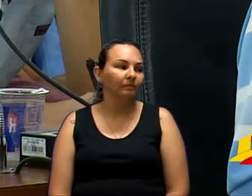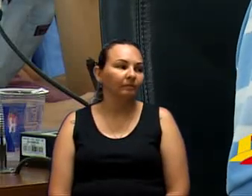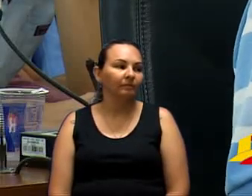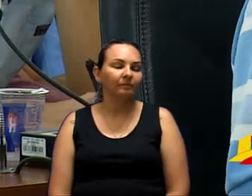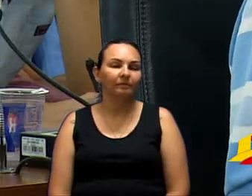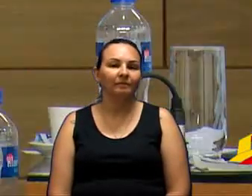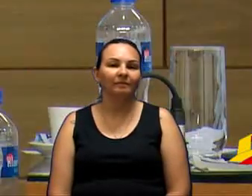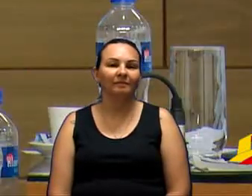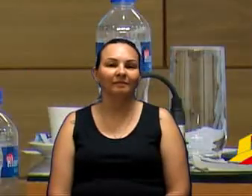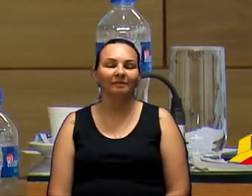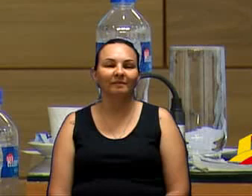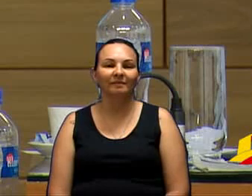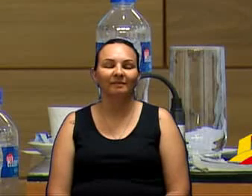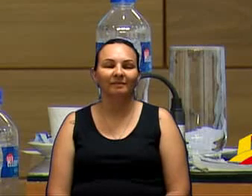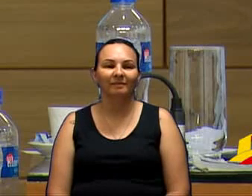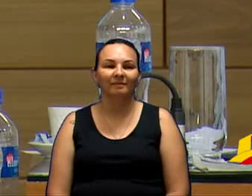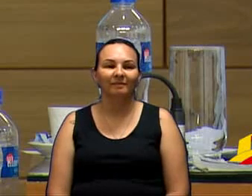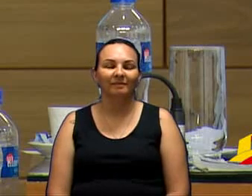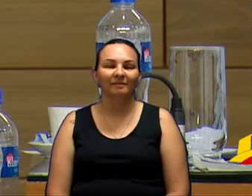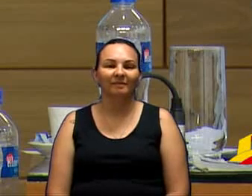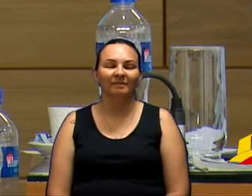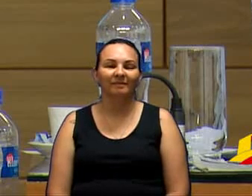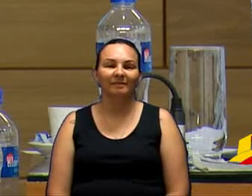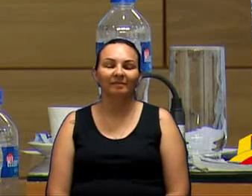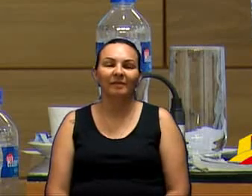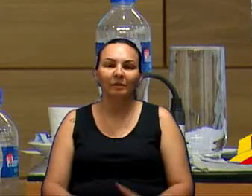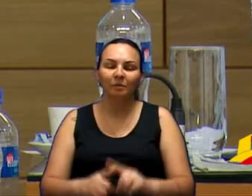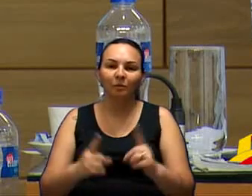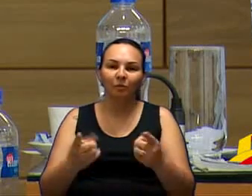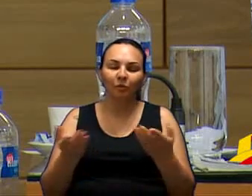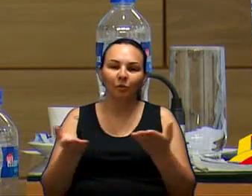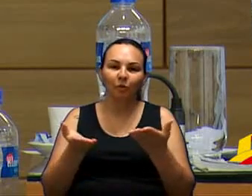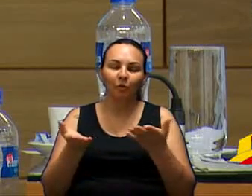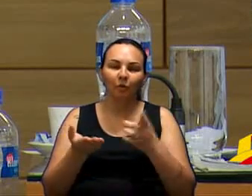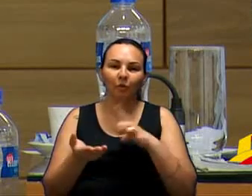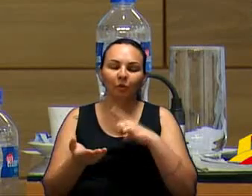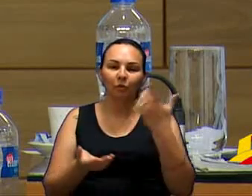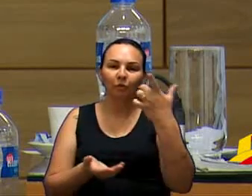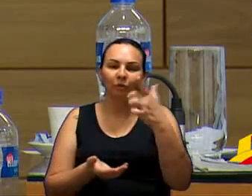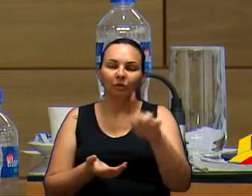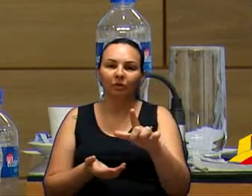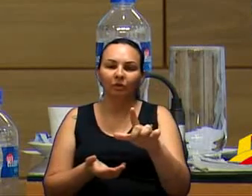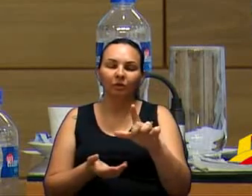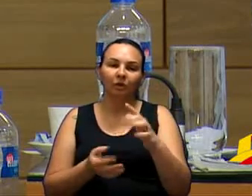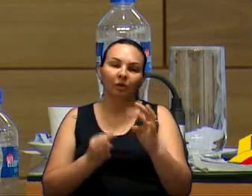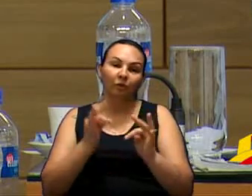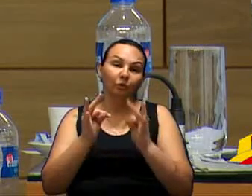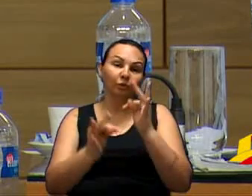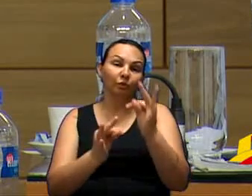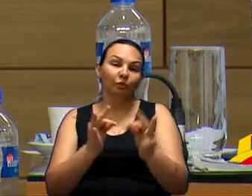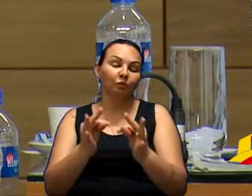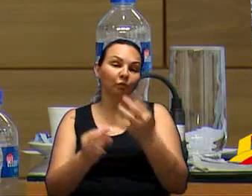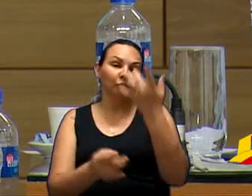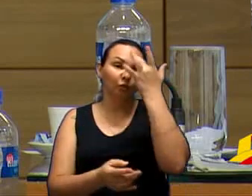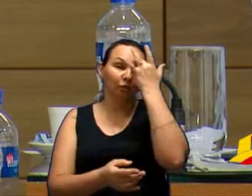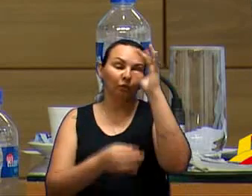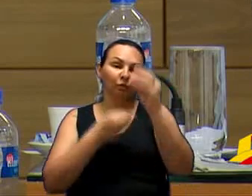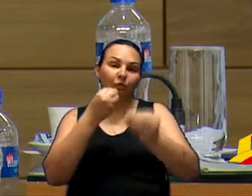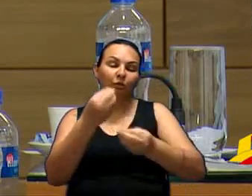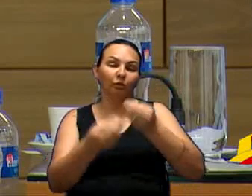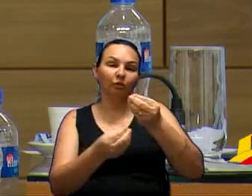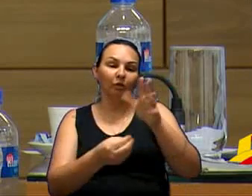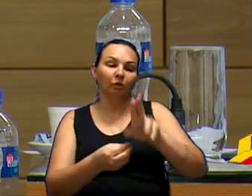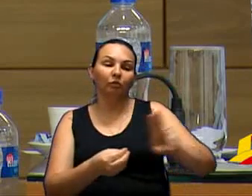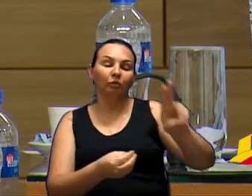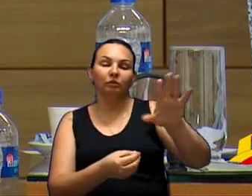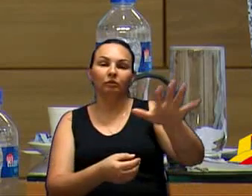mas mas eto'o agora consigo o outro vai começar a fazer tratamento não sei como pra uso da ladainha